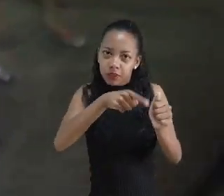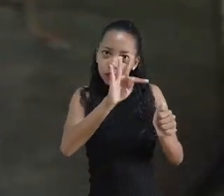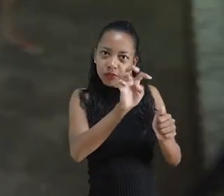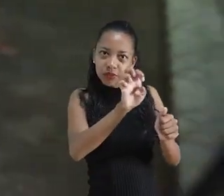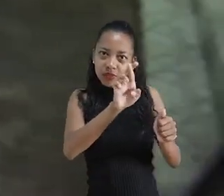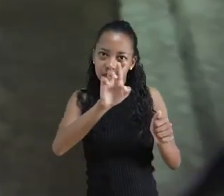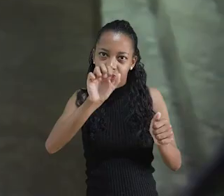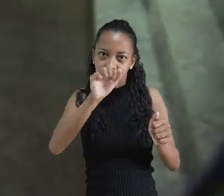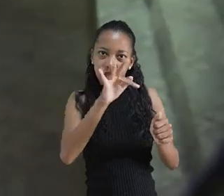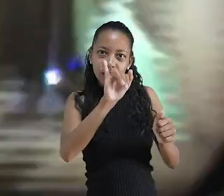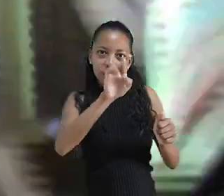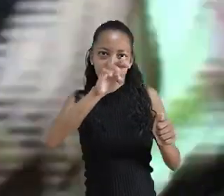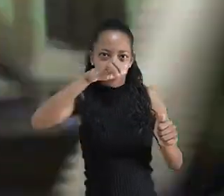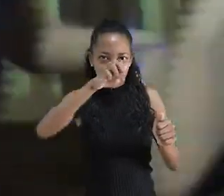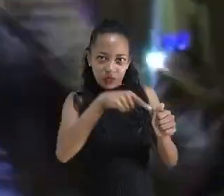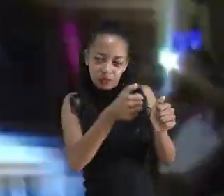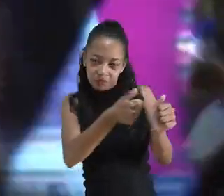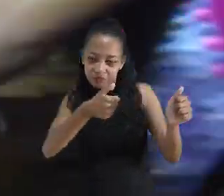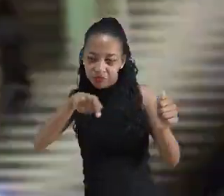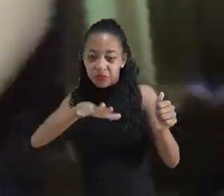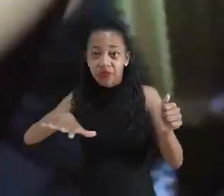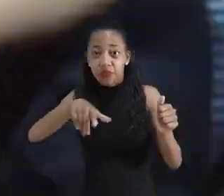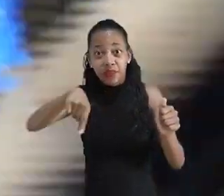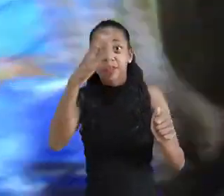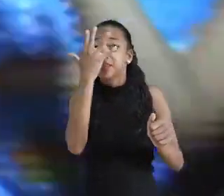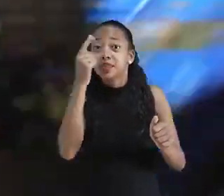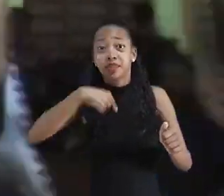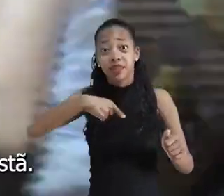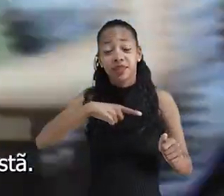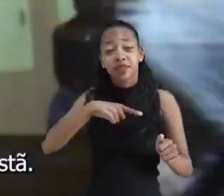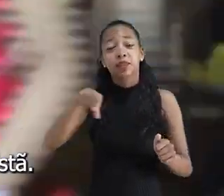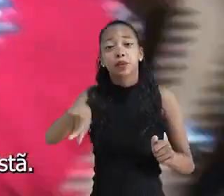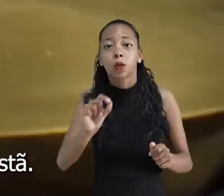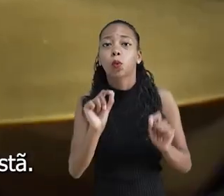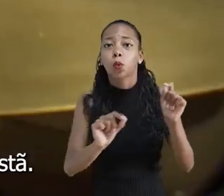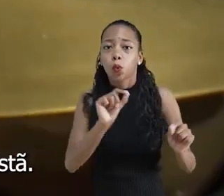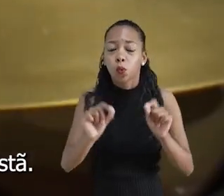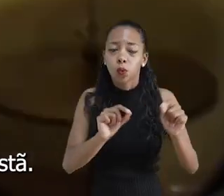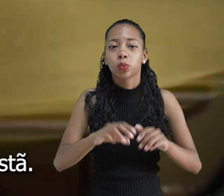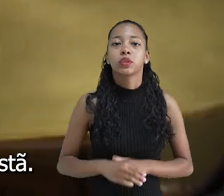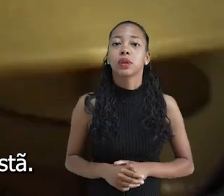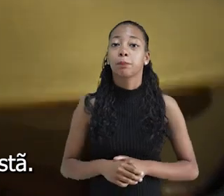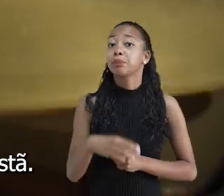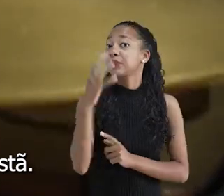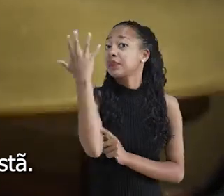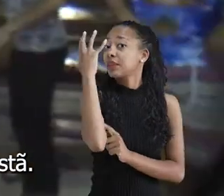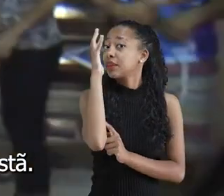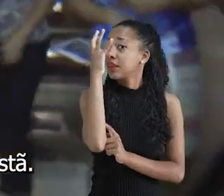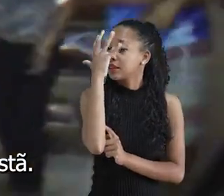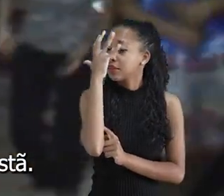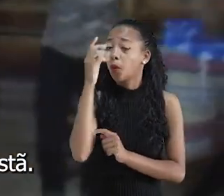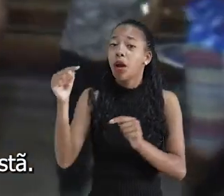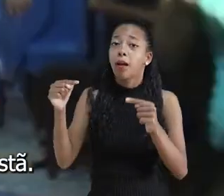h a paróquia Santa Maria de Belém que desde 2008 vem conquistando seu espaço com Cristo Fest Folia que é uma festa de